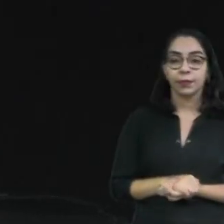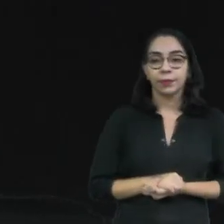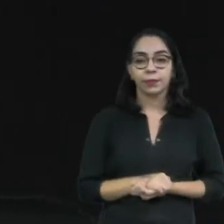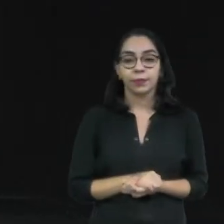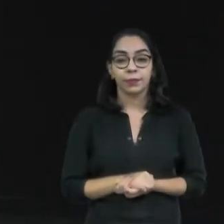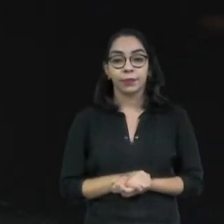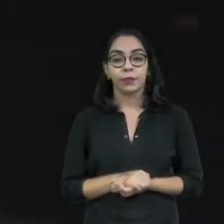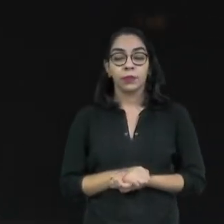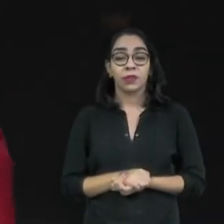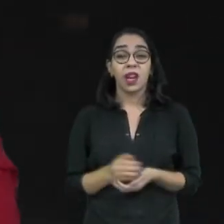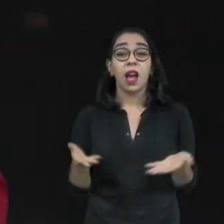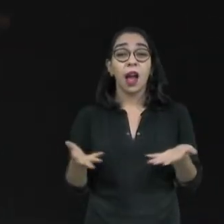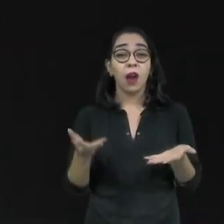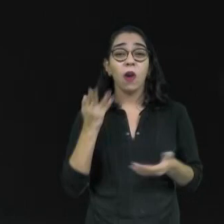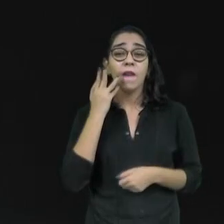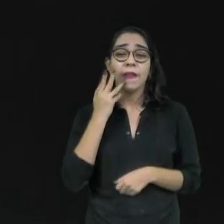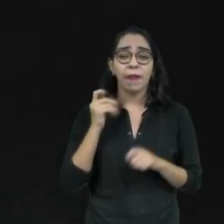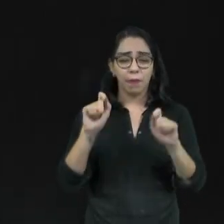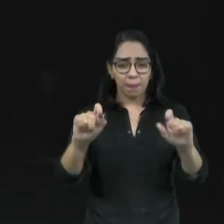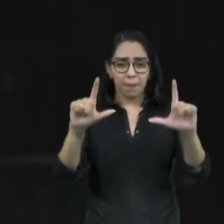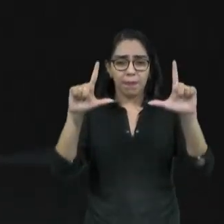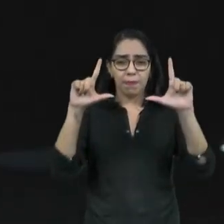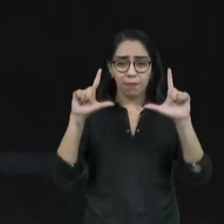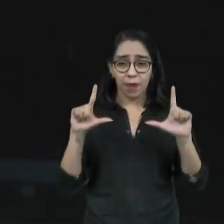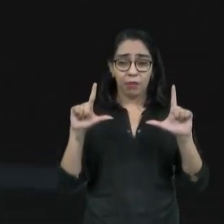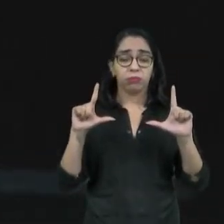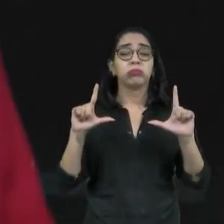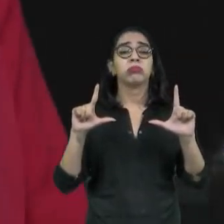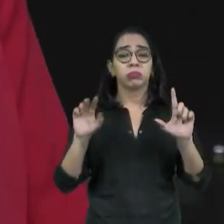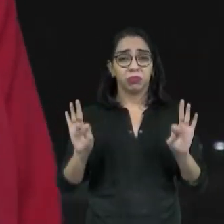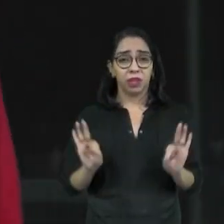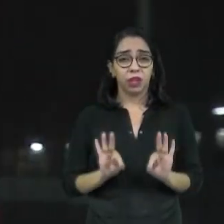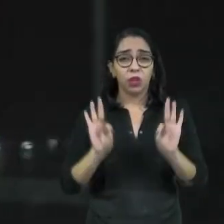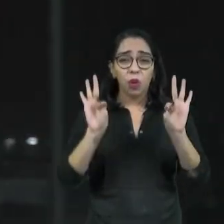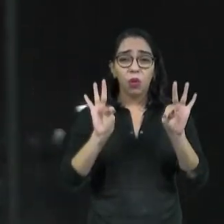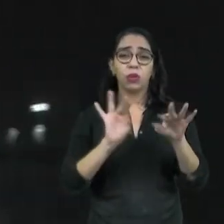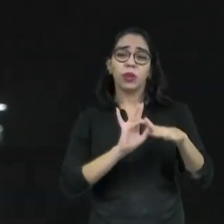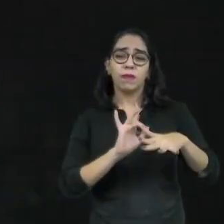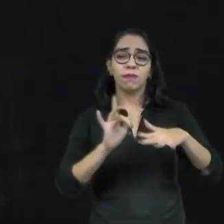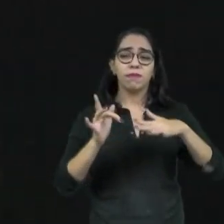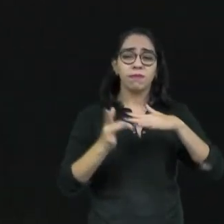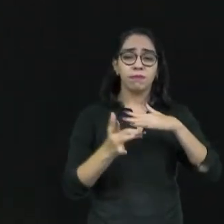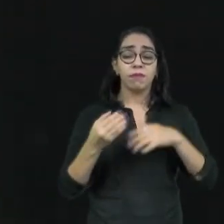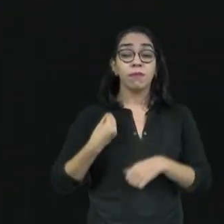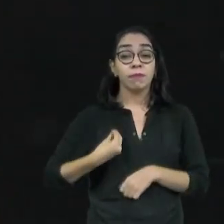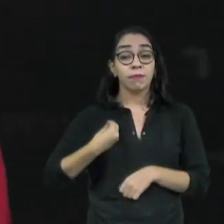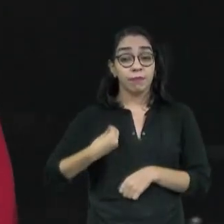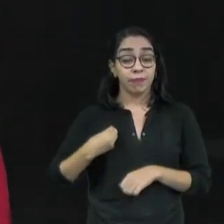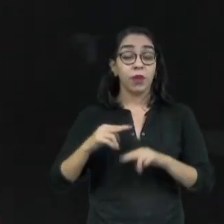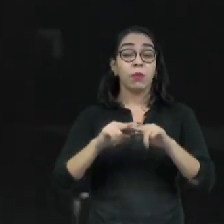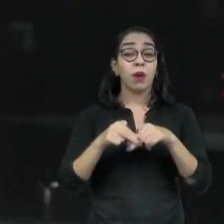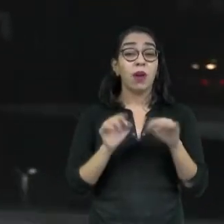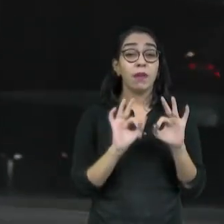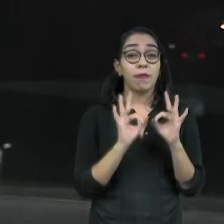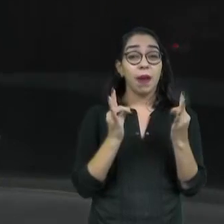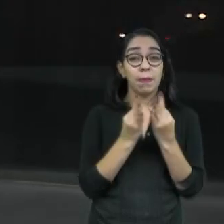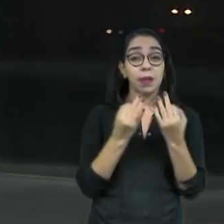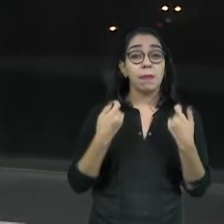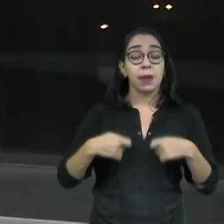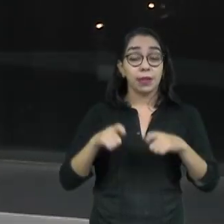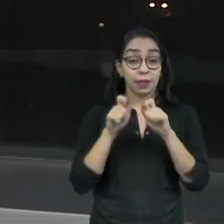com a exposição cada vez mais preco das crianças nas redes sociais os pais precisam estar